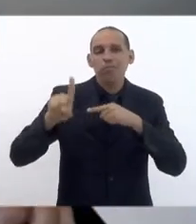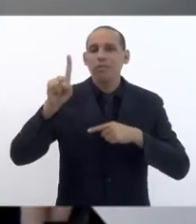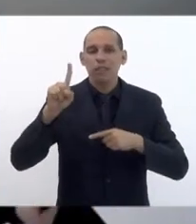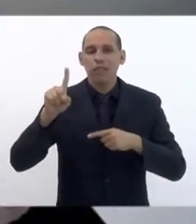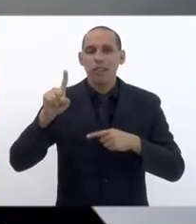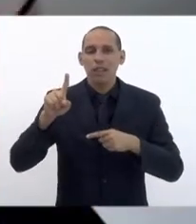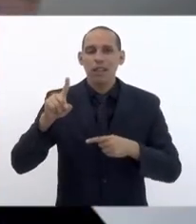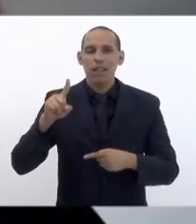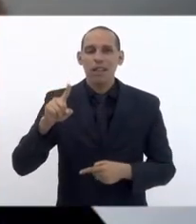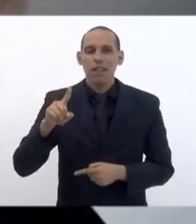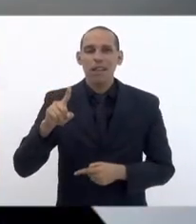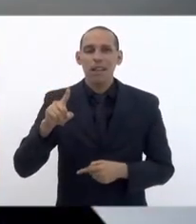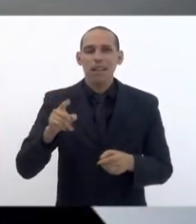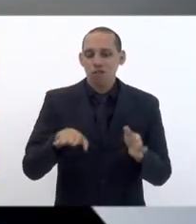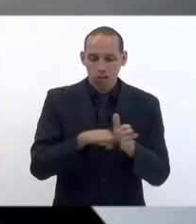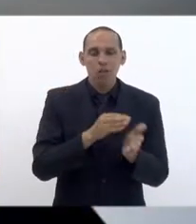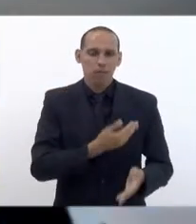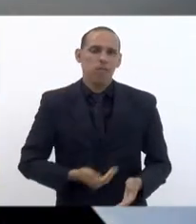público.